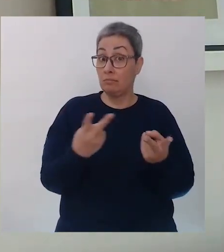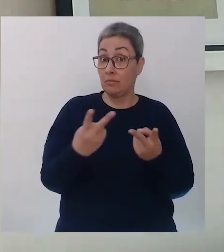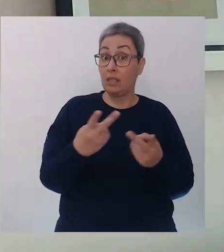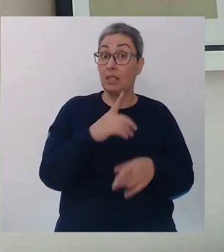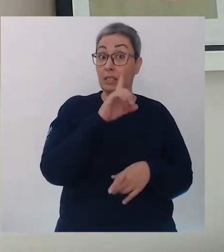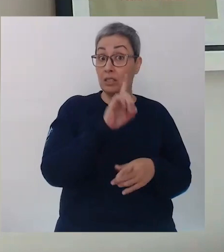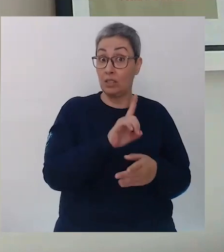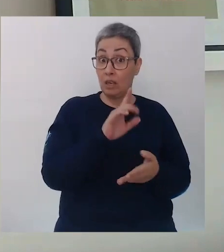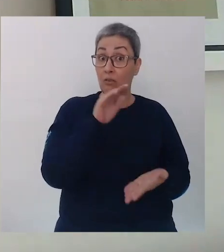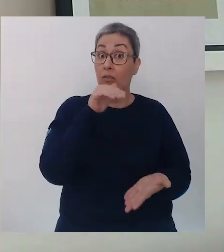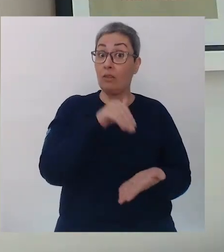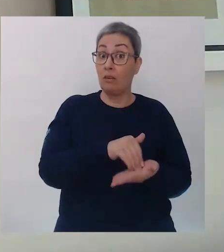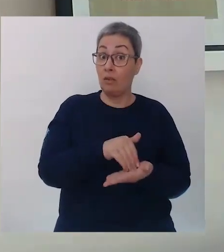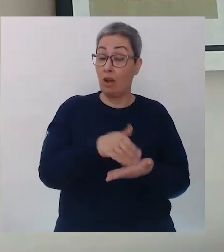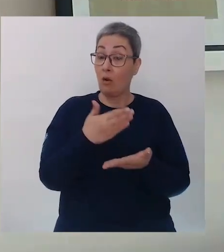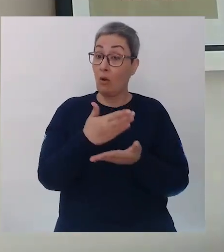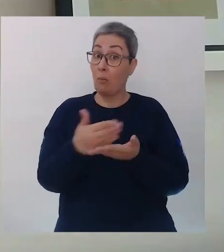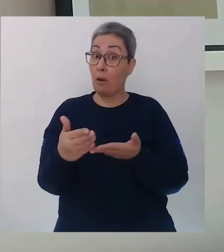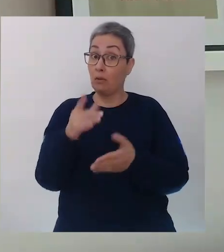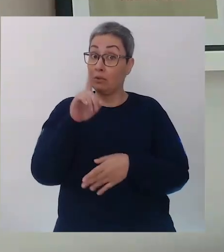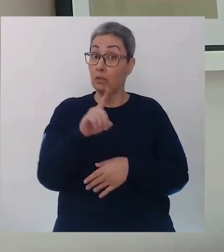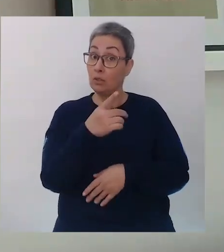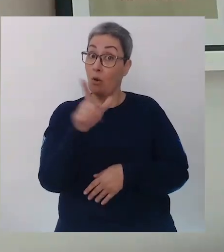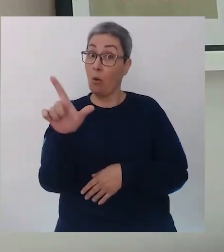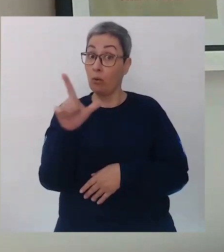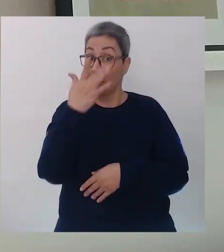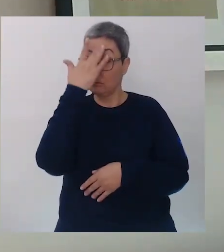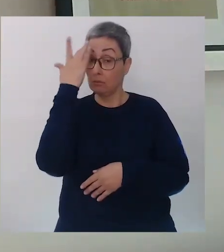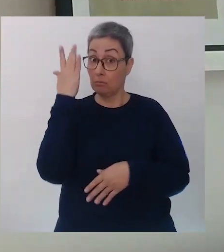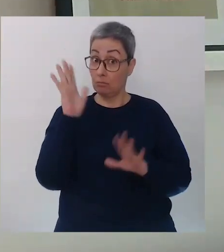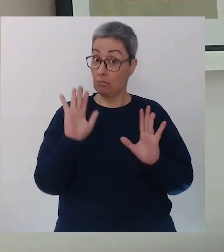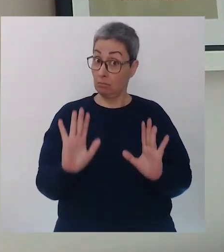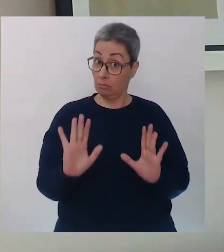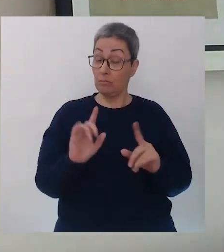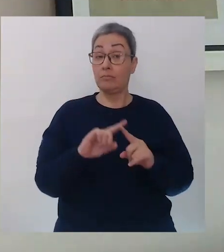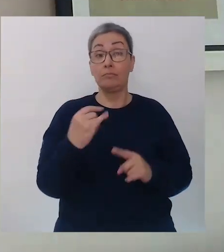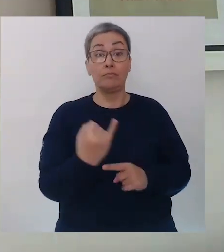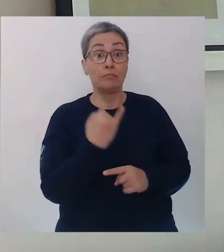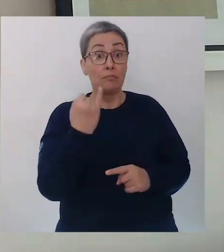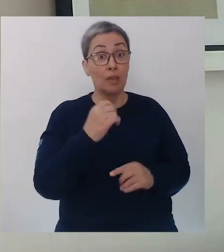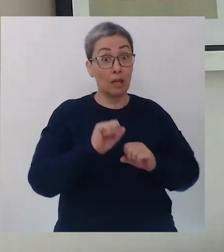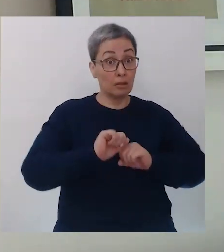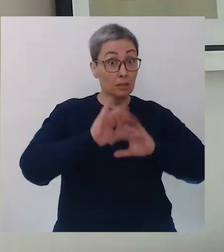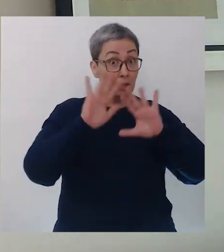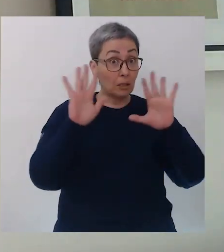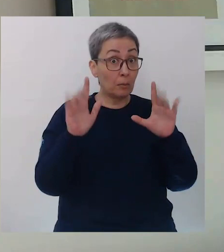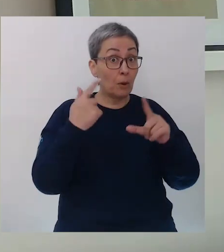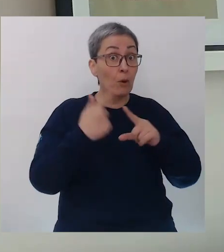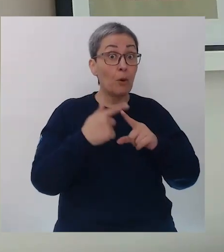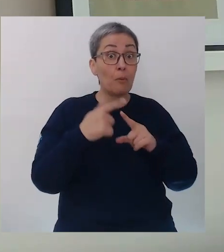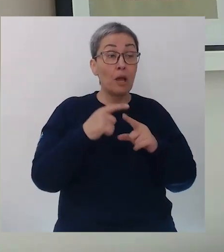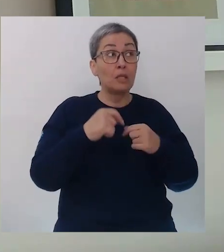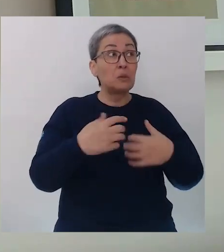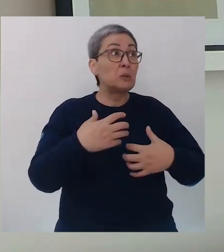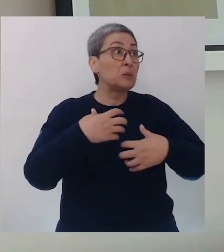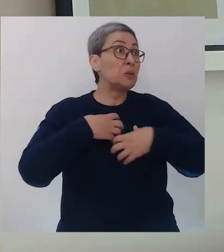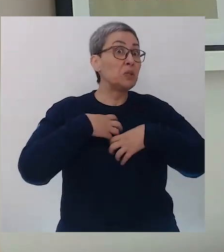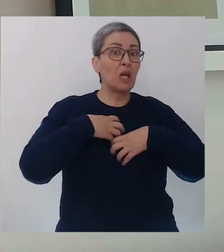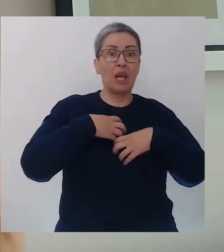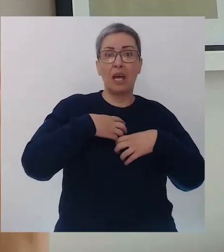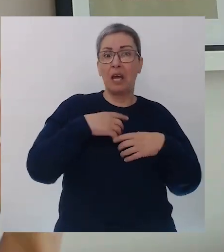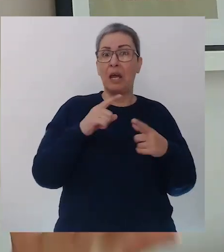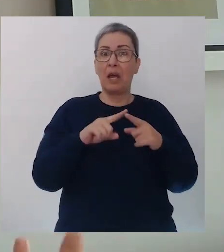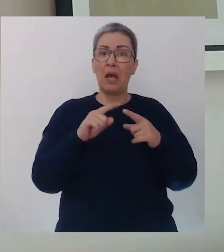direitos terminam onde começam os direitos dos outros, tá? É importante ter claro tudo isso para a gente não se